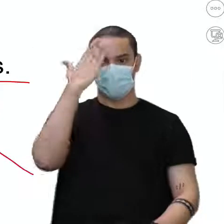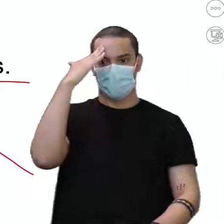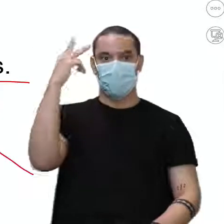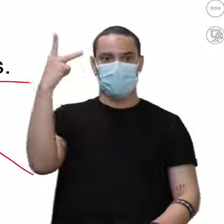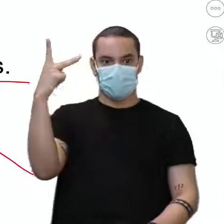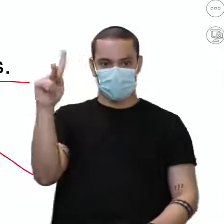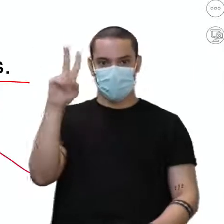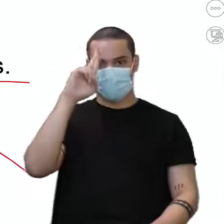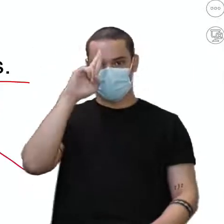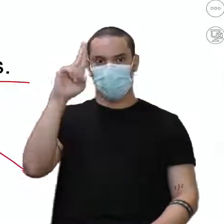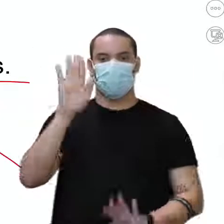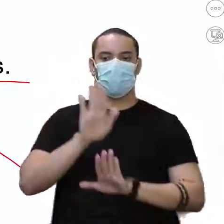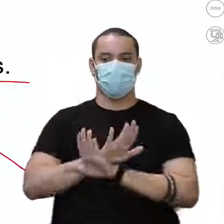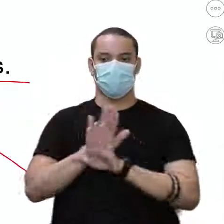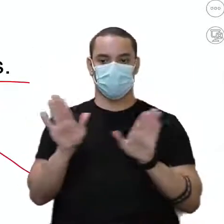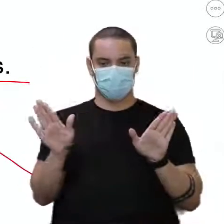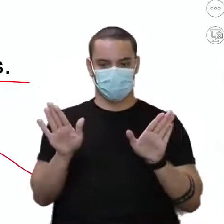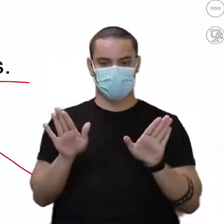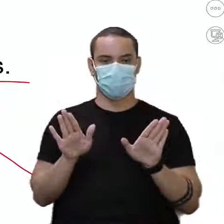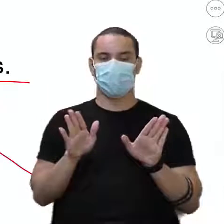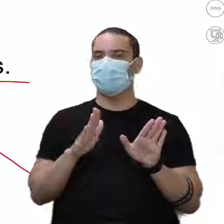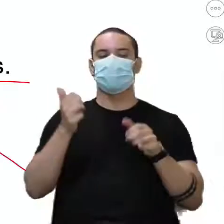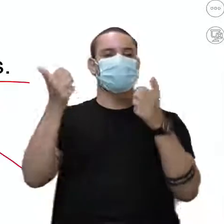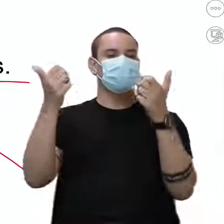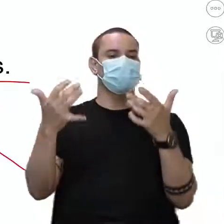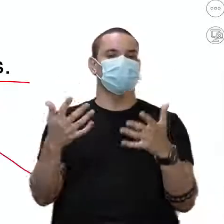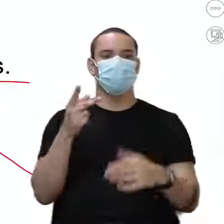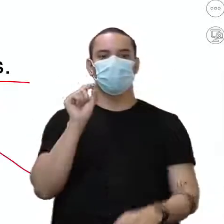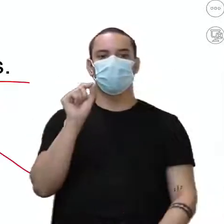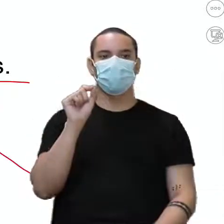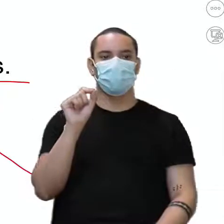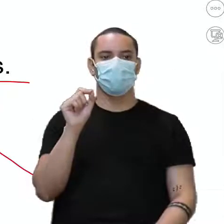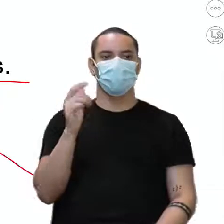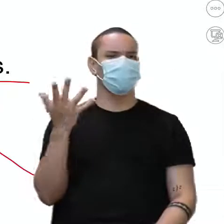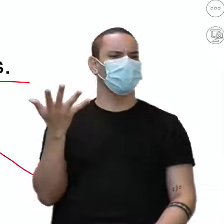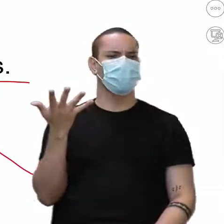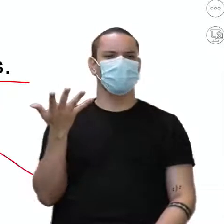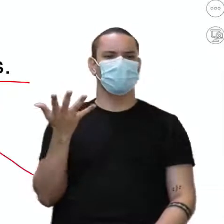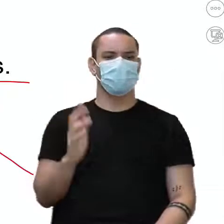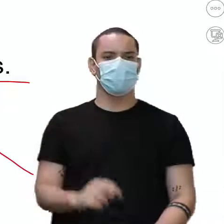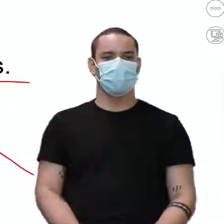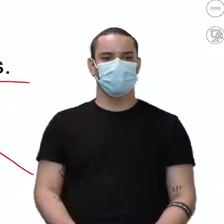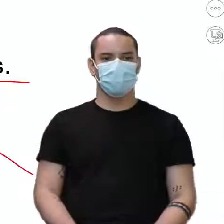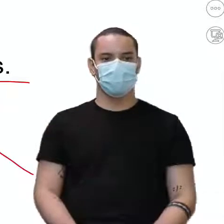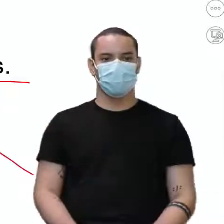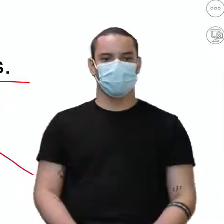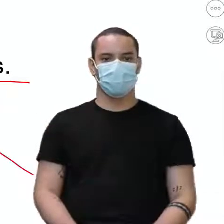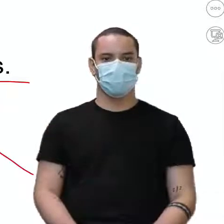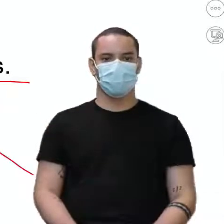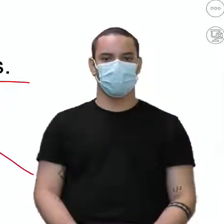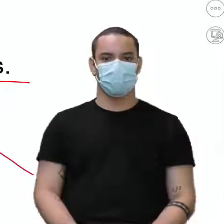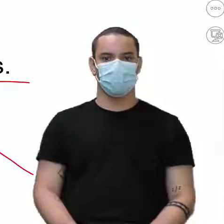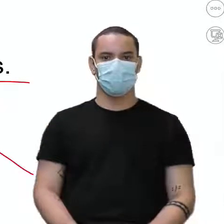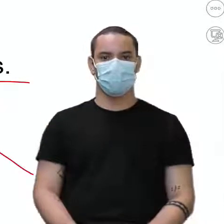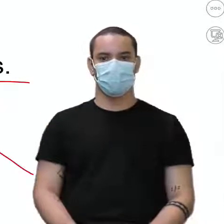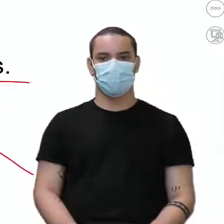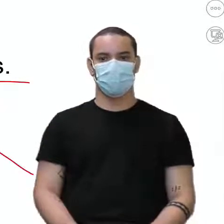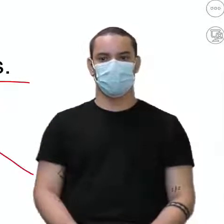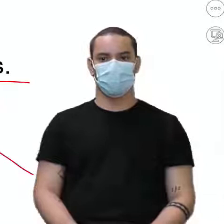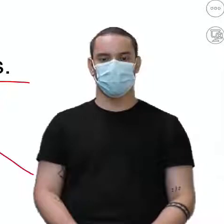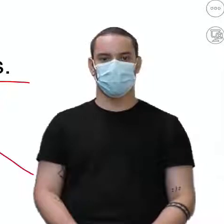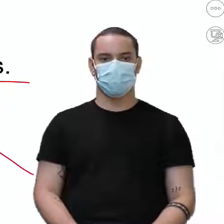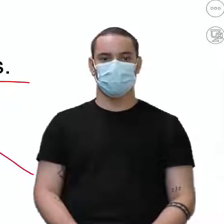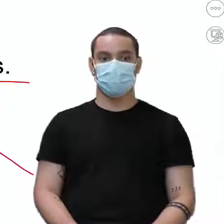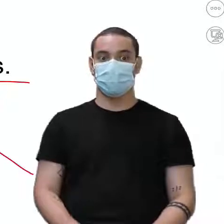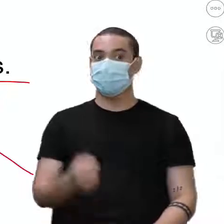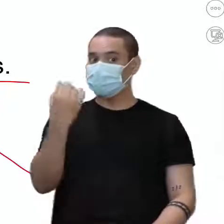dela, ela é dona dele. E aí, ele fala o seguinte... Who needs an alarm when you have me?